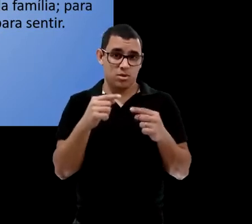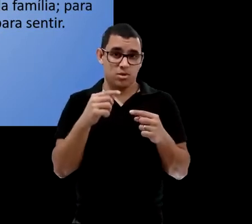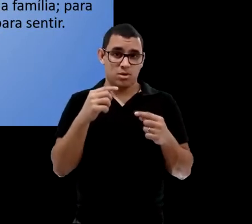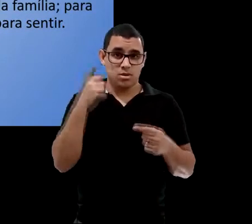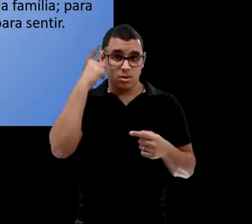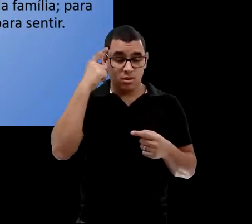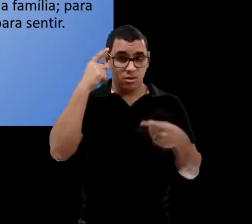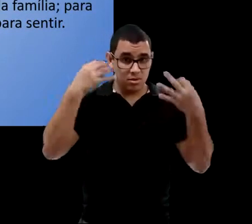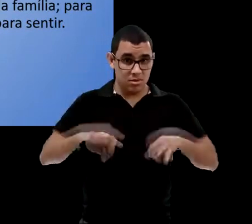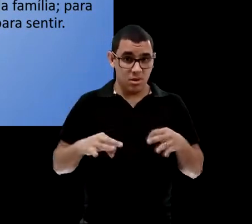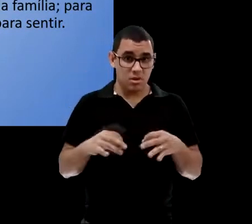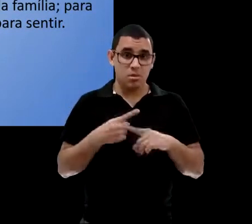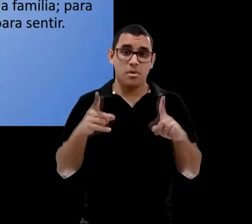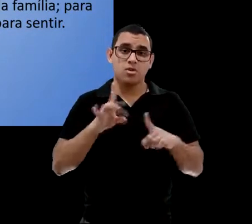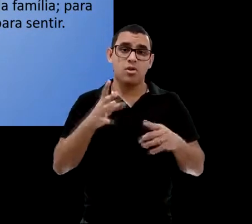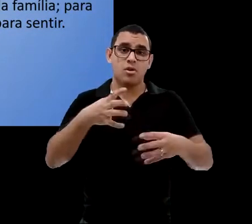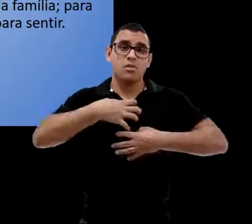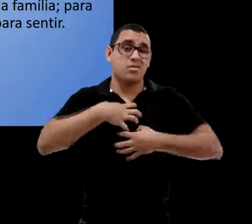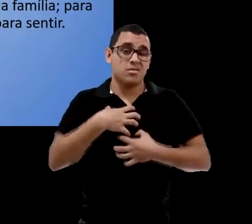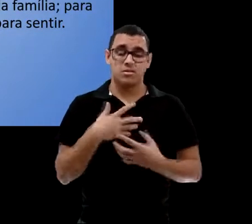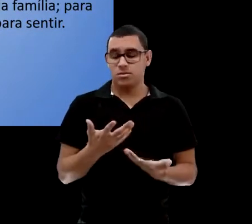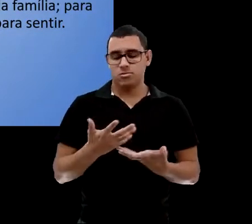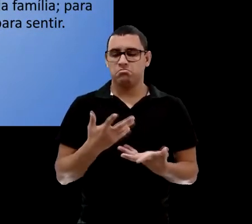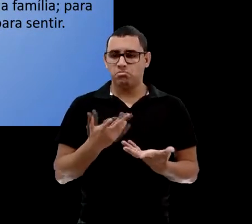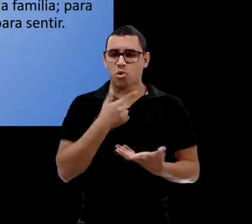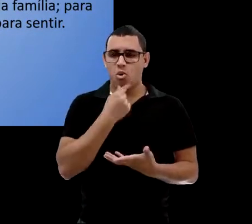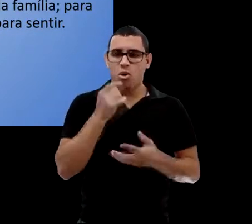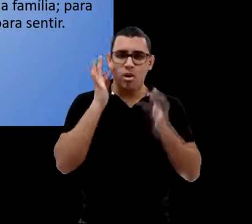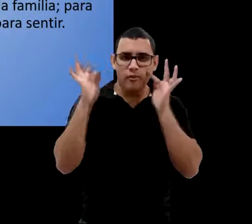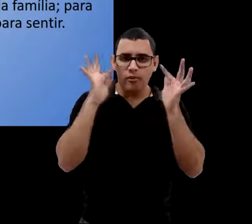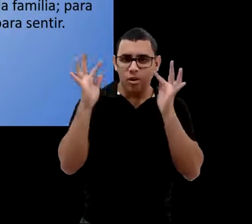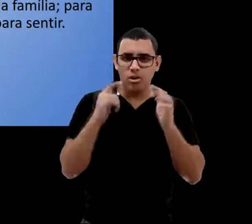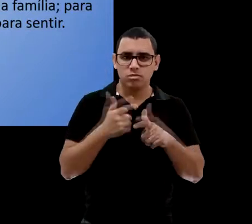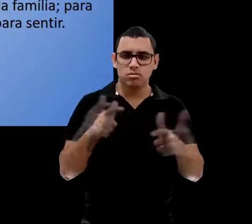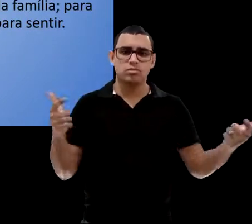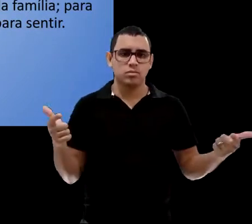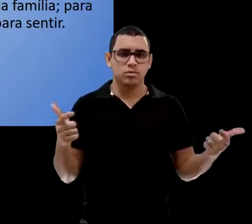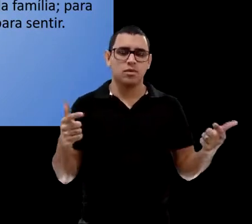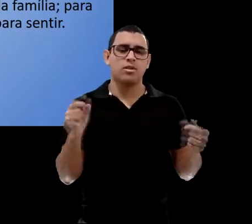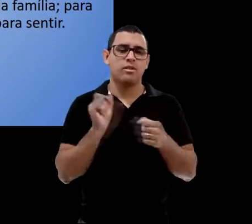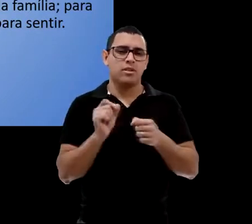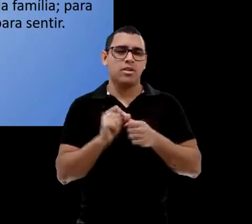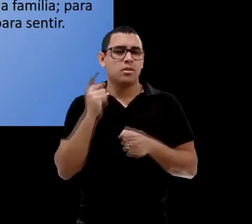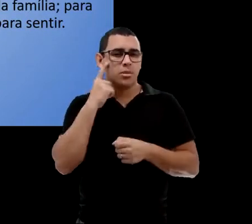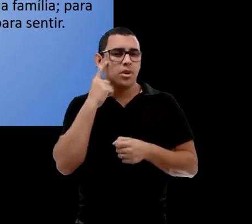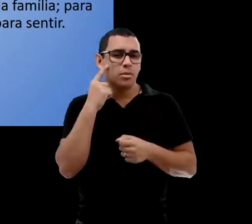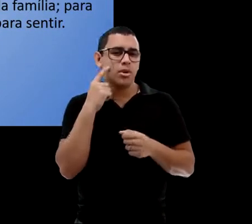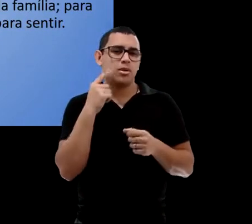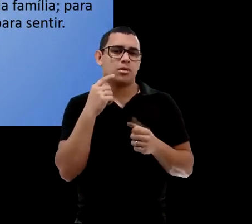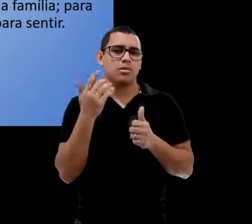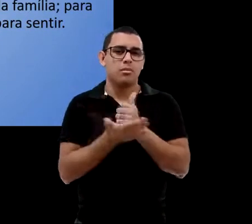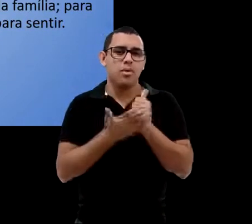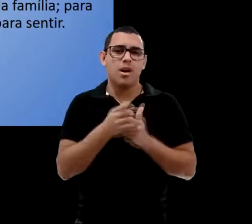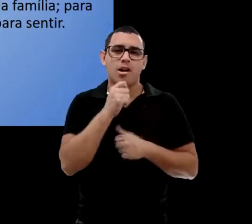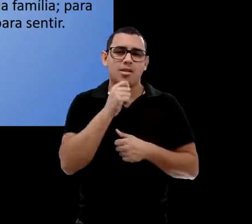para o raciocínio, né, para raciocinar, mas para sentir. Enfim, esses filósofos, em grande parte, produziam um